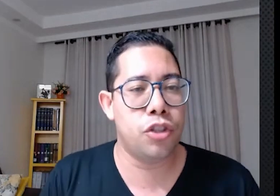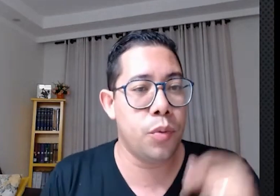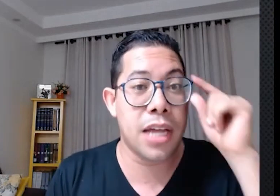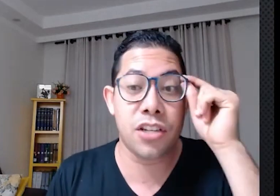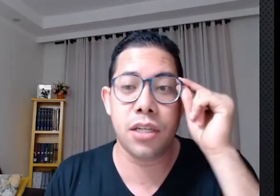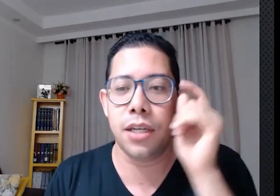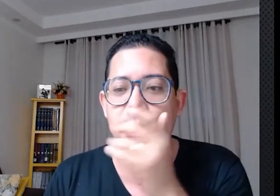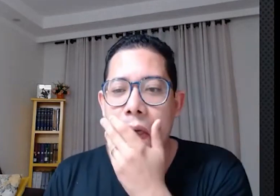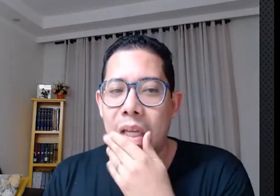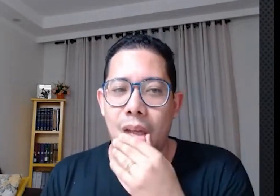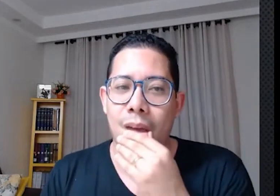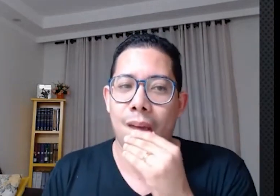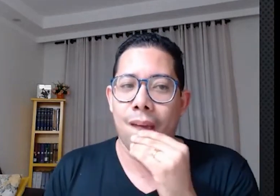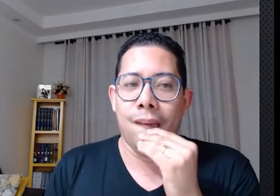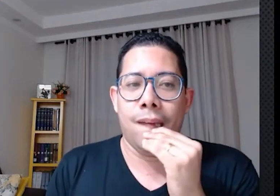dar continuidade aqui.